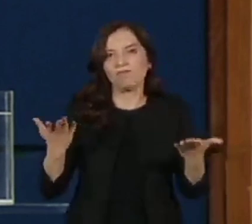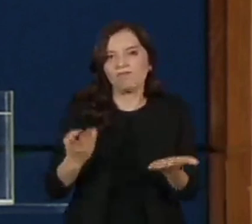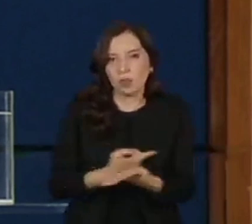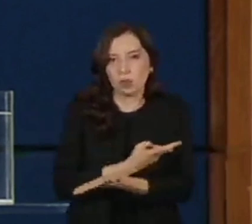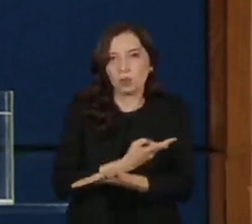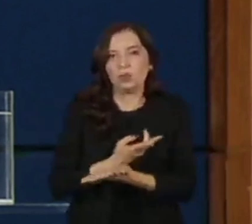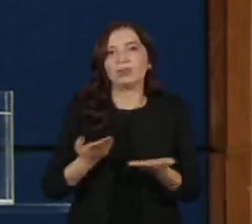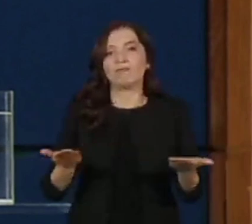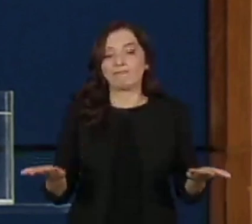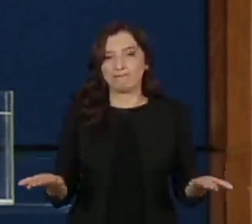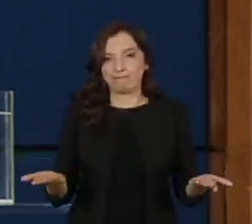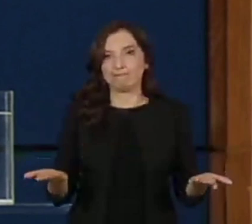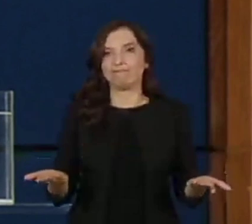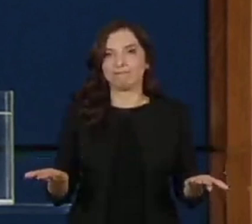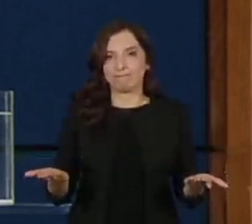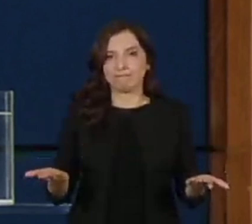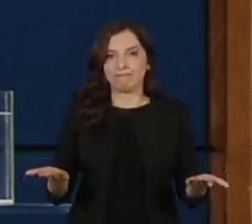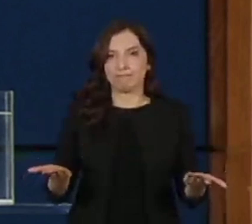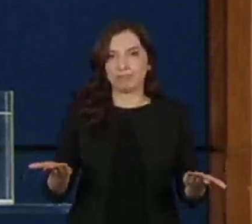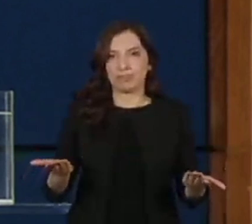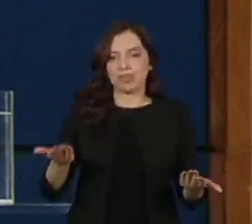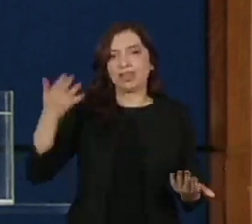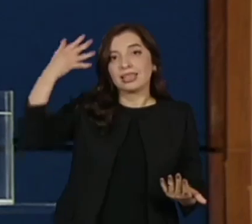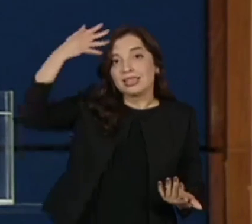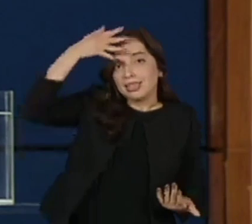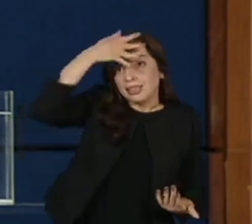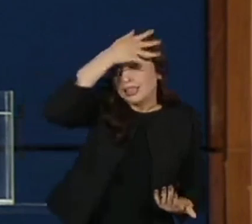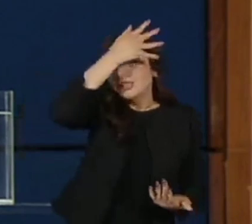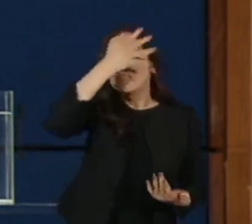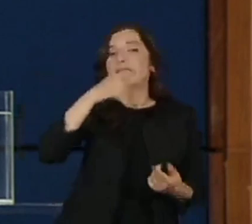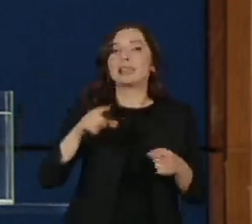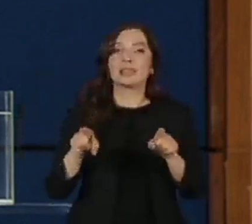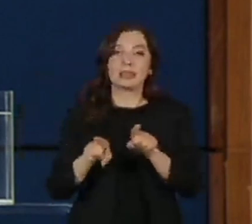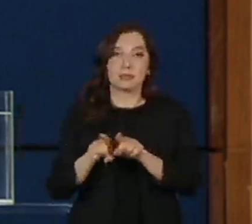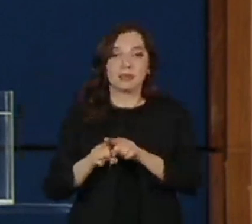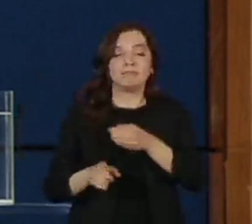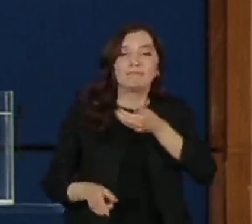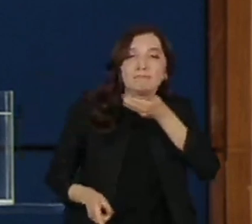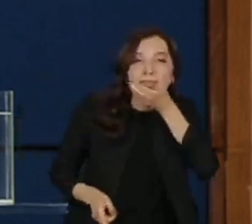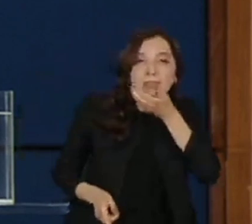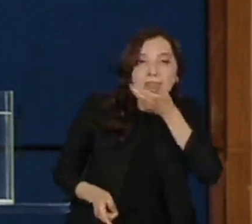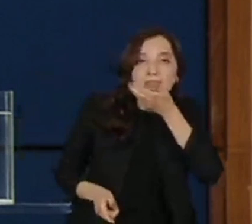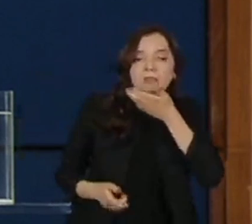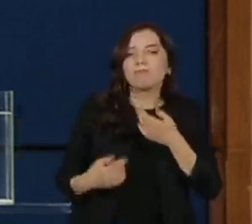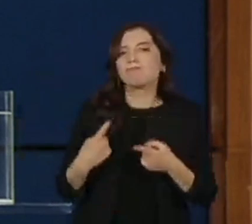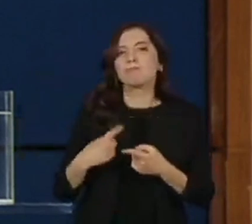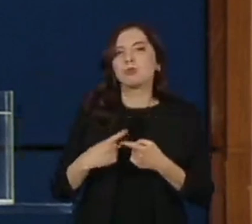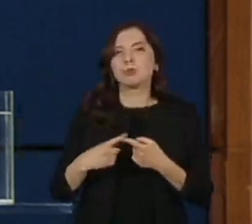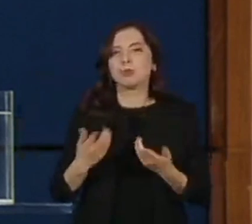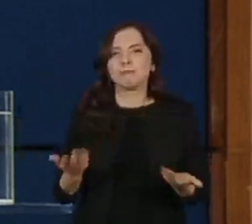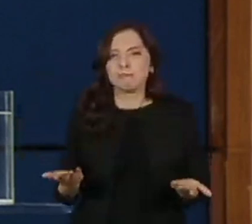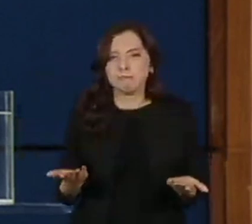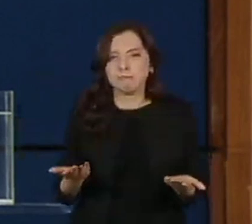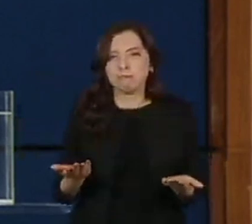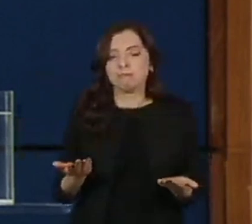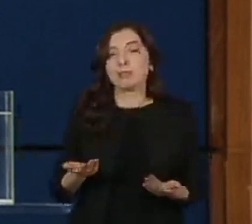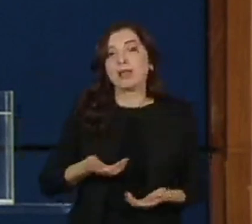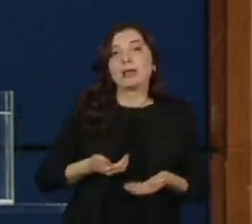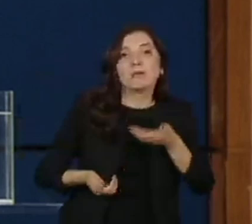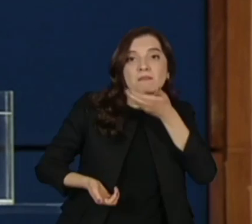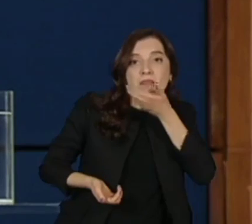eh do candidato da Atena ao candidato Marçal porque o candidato Marçal agrediu o candidato da Atena